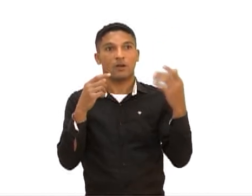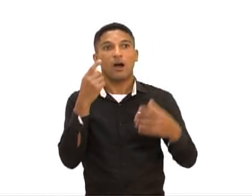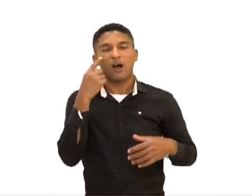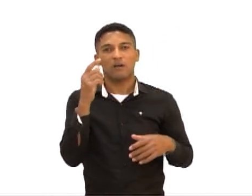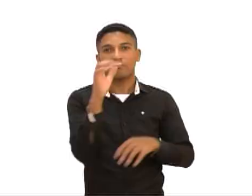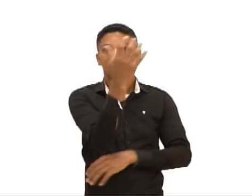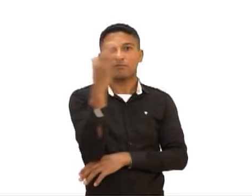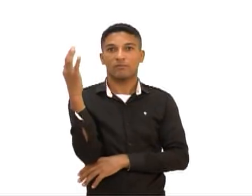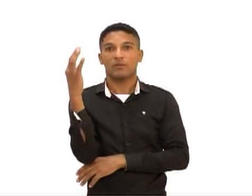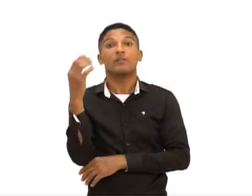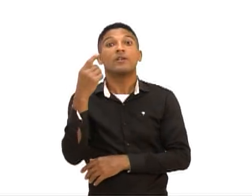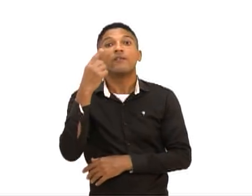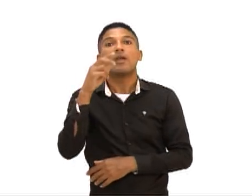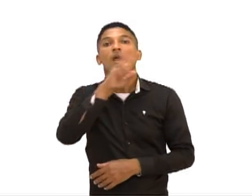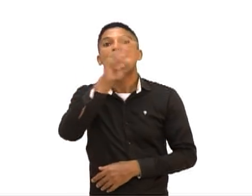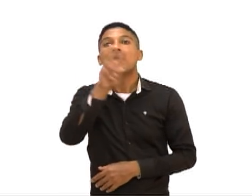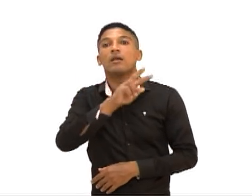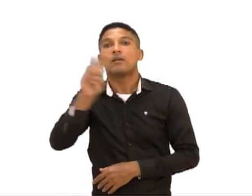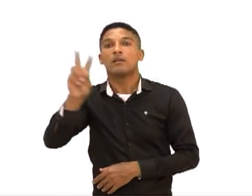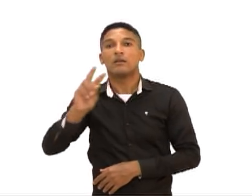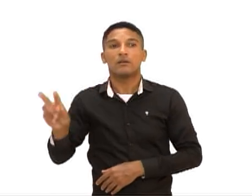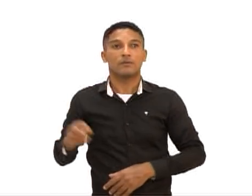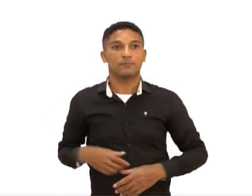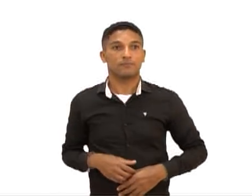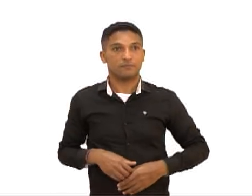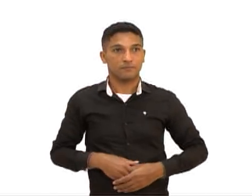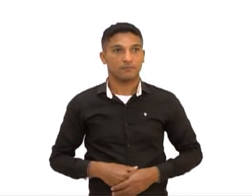florestas. Compre uma cadeira com a